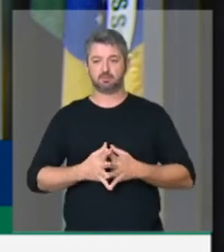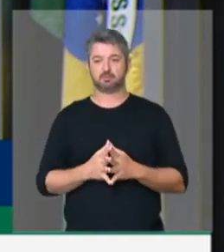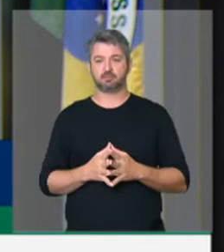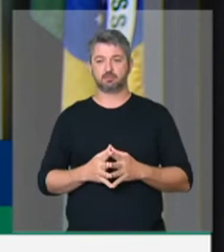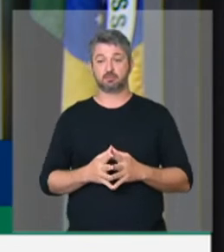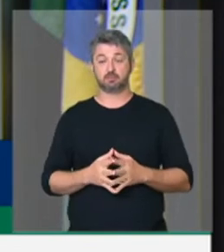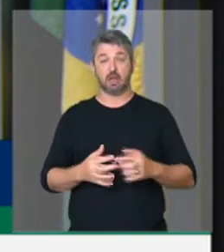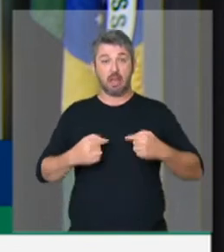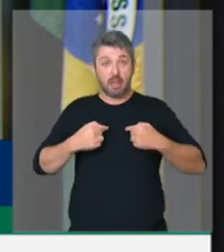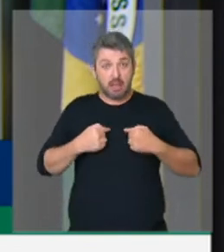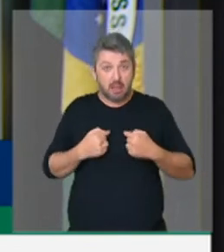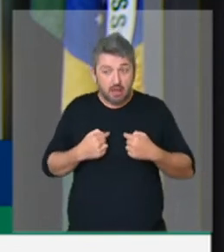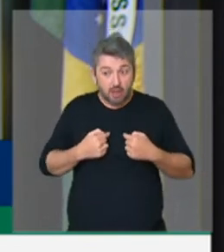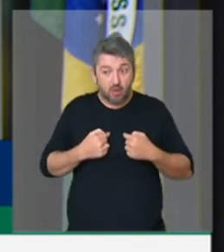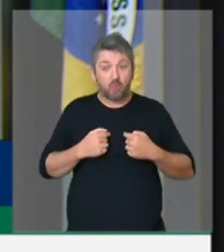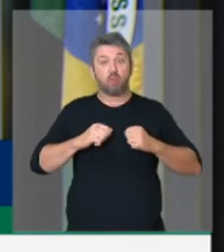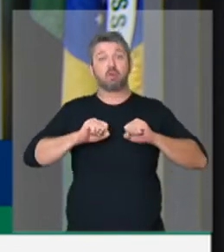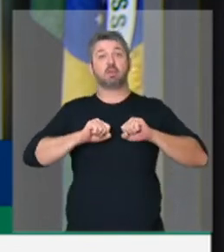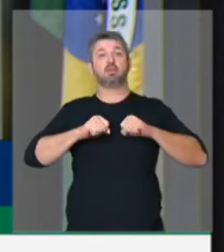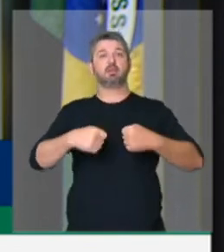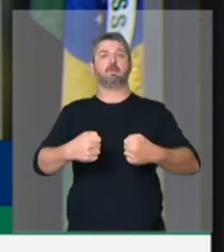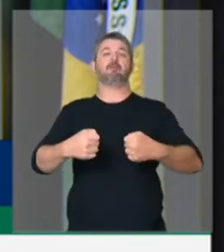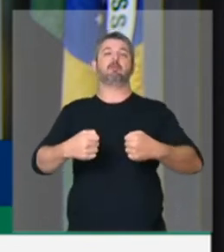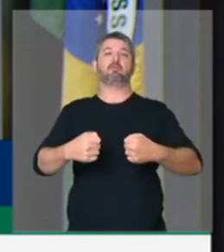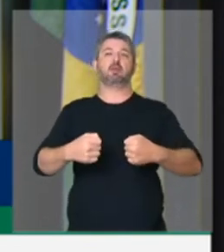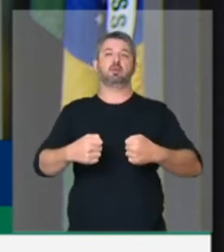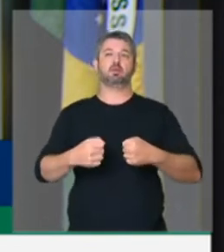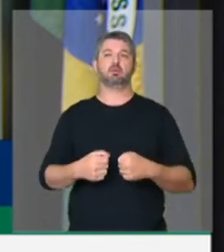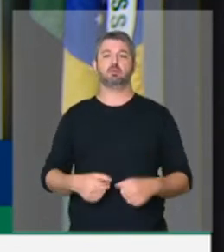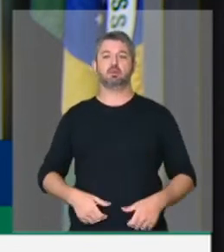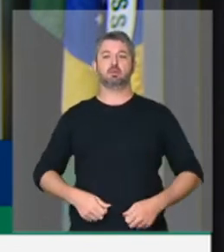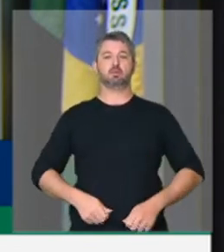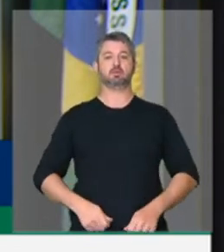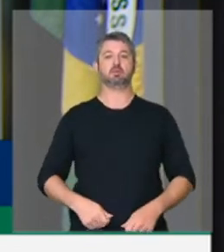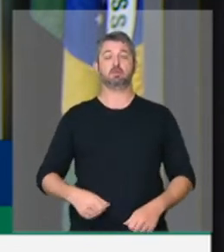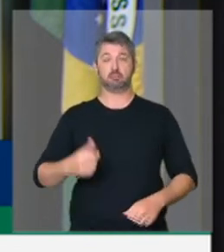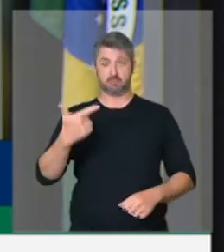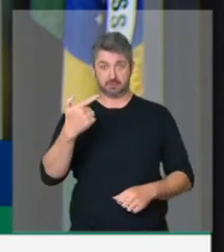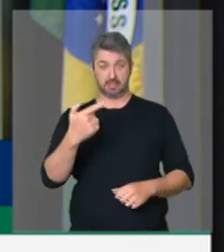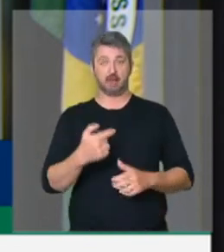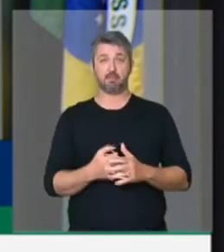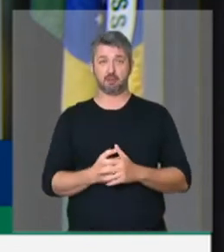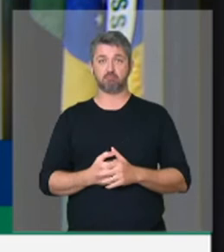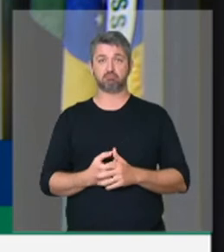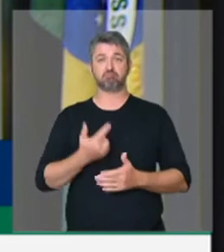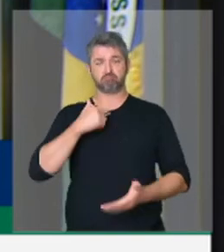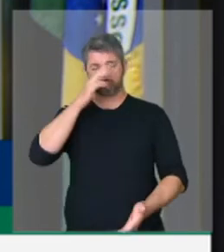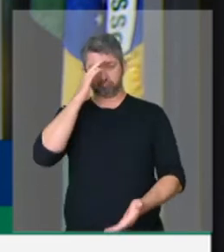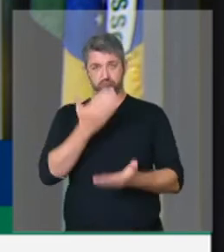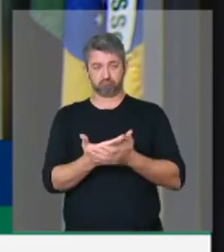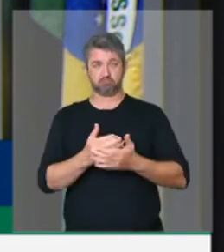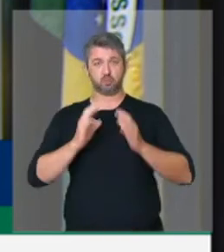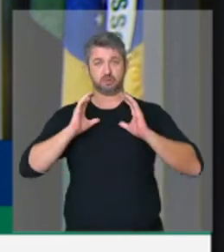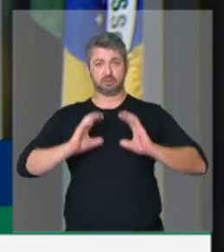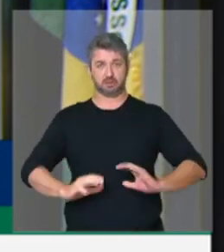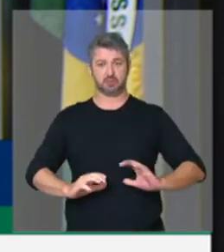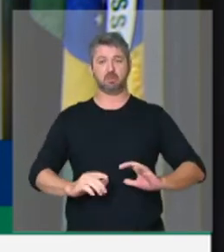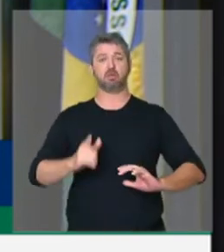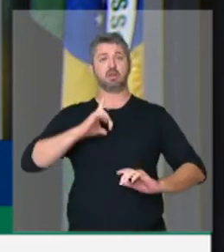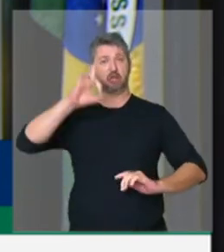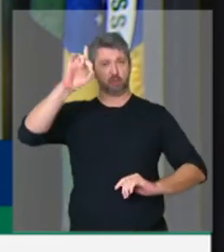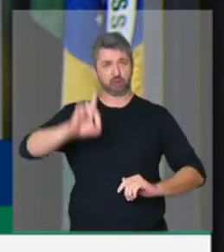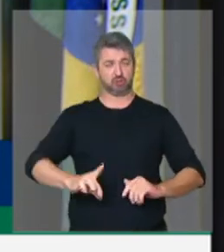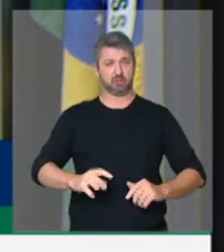E eu, sendo um defensor das armas, eu acredito que o cidadão tem o